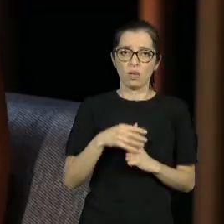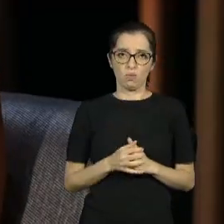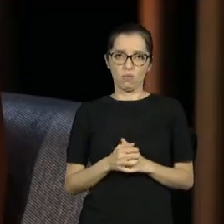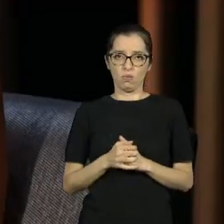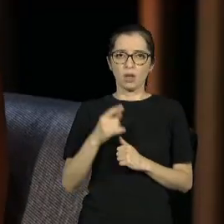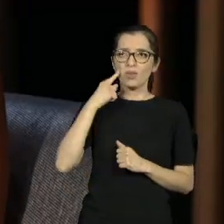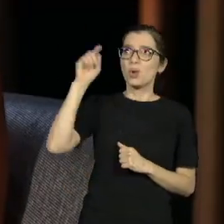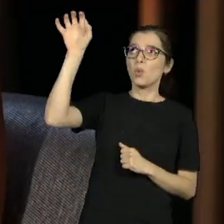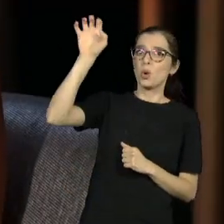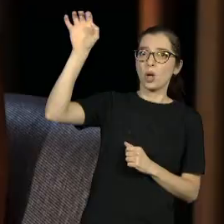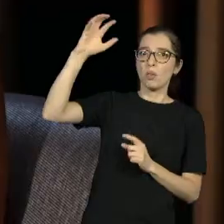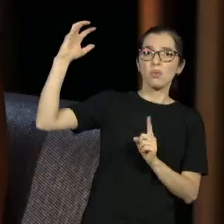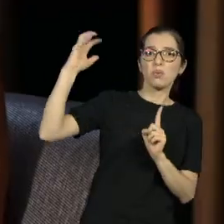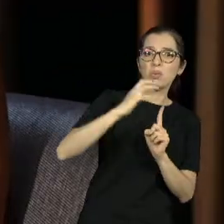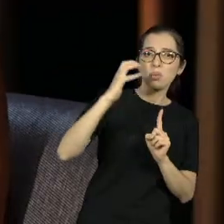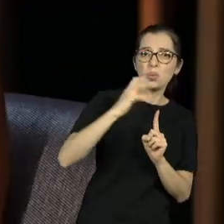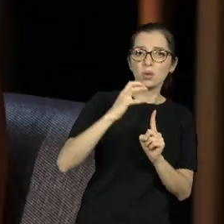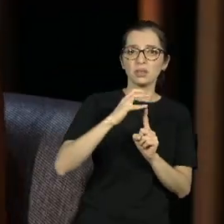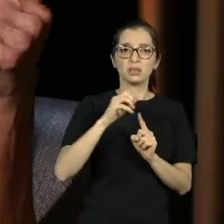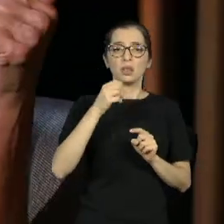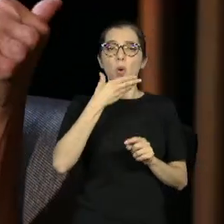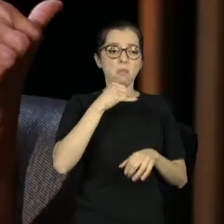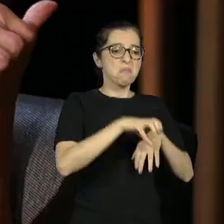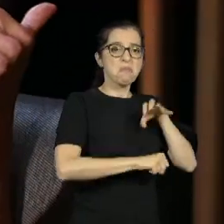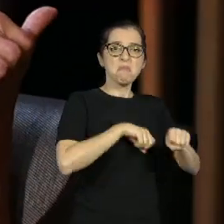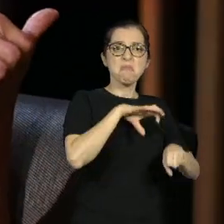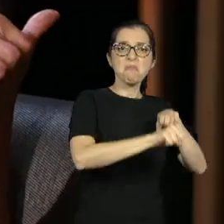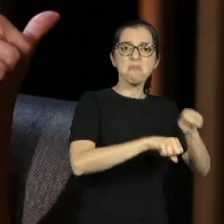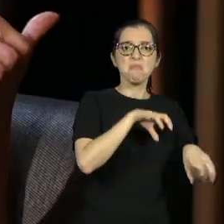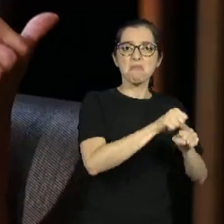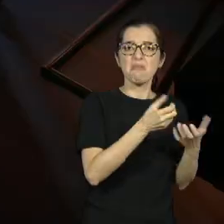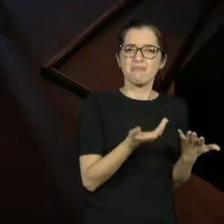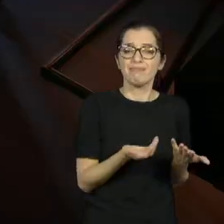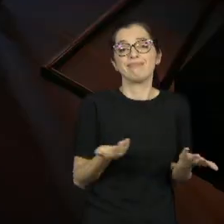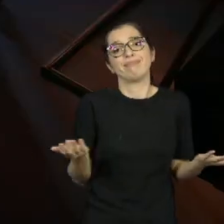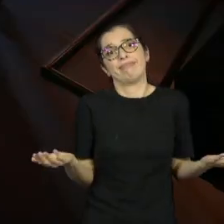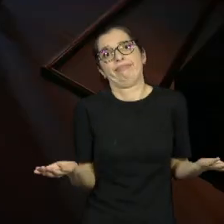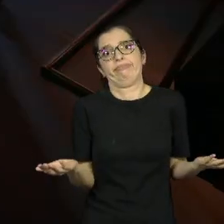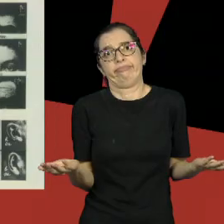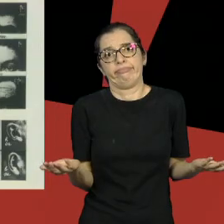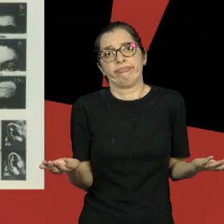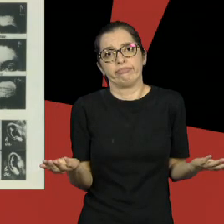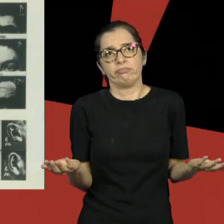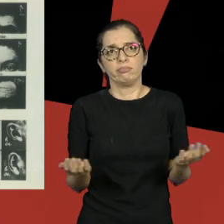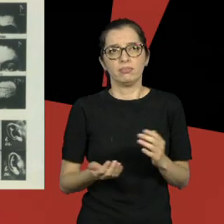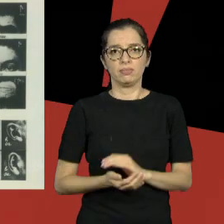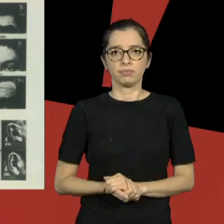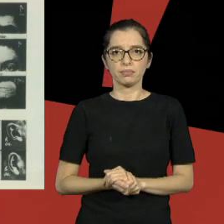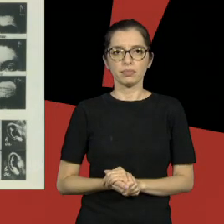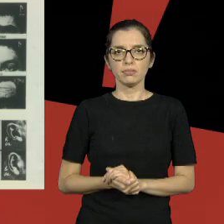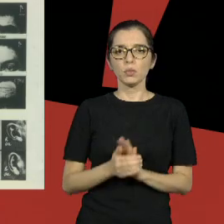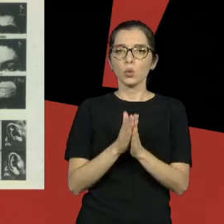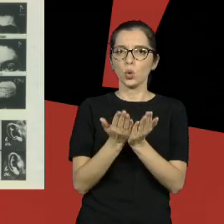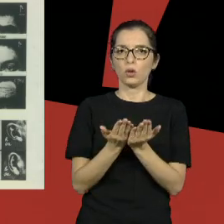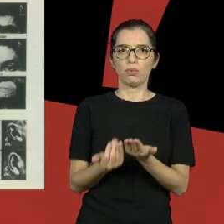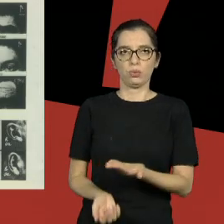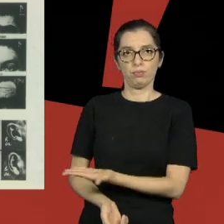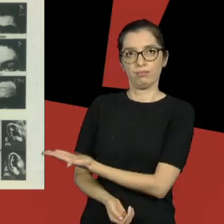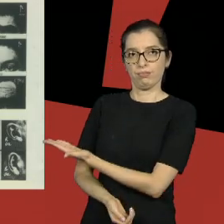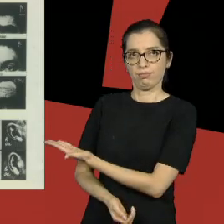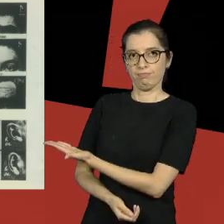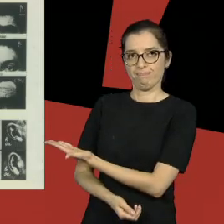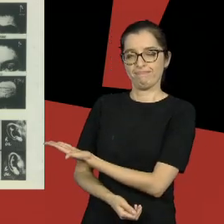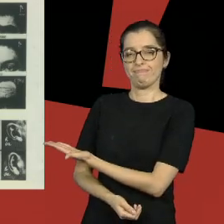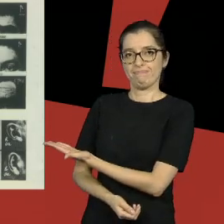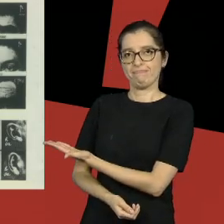muito masculinos lá então até agora isso não acontece o seu livro O espetaculo das raças ele fala